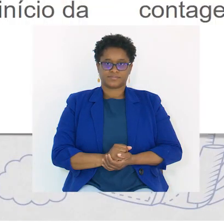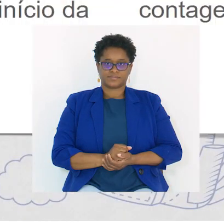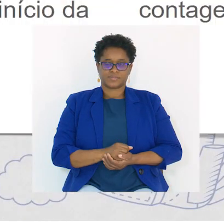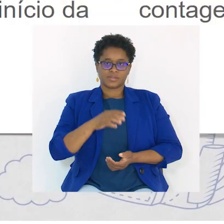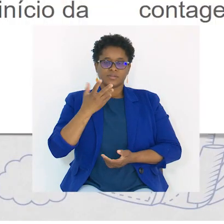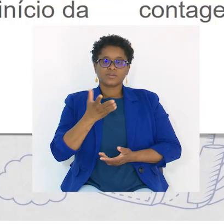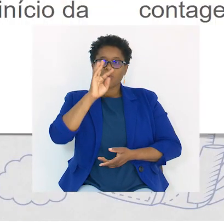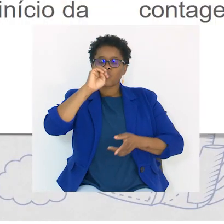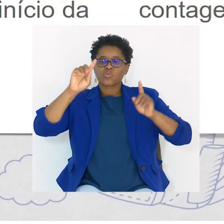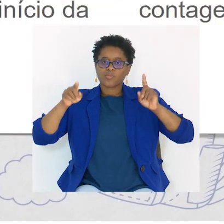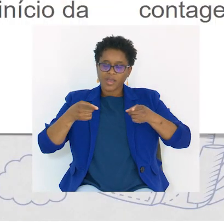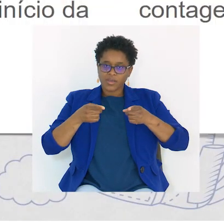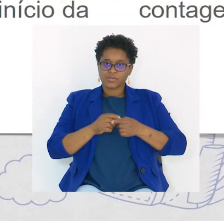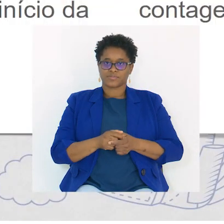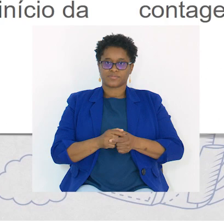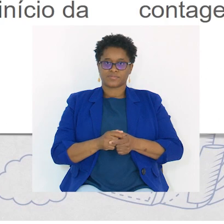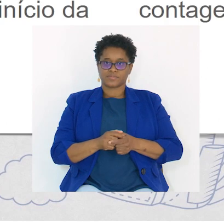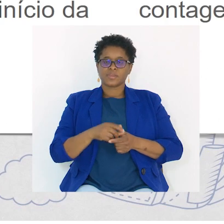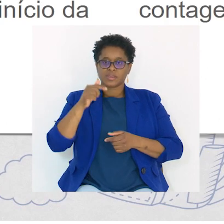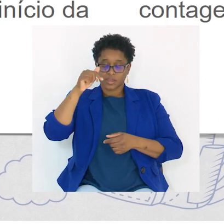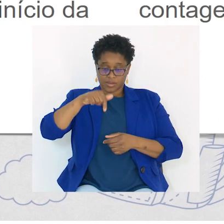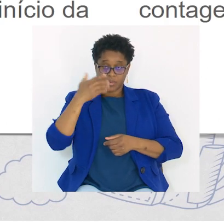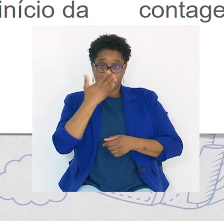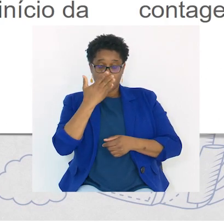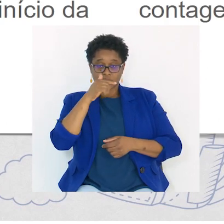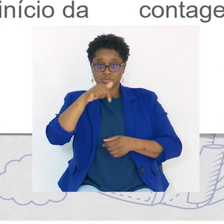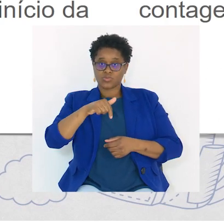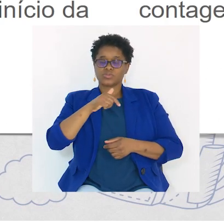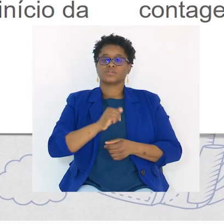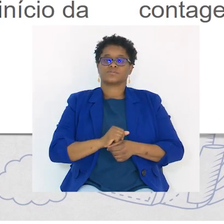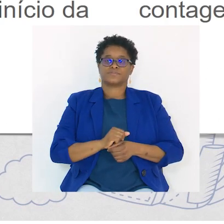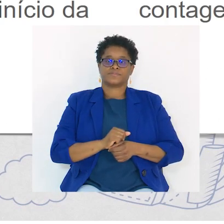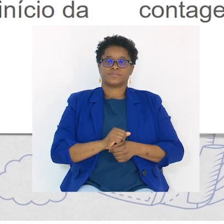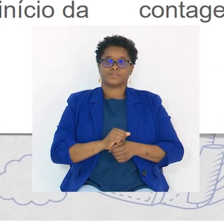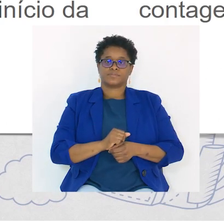Como sumário que temos para a aula de hoje é